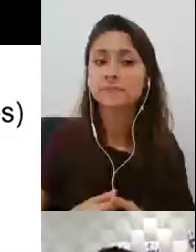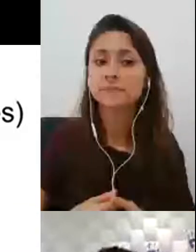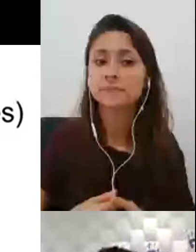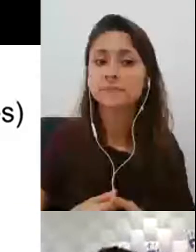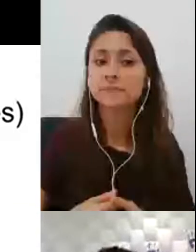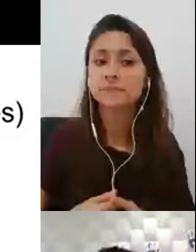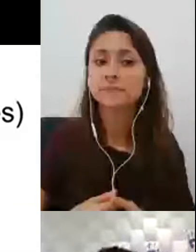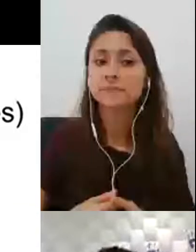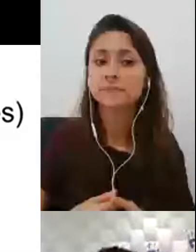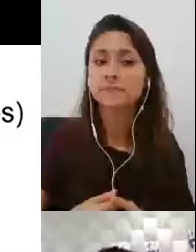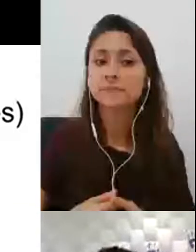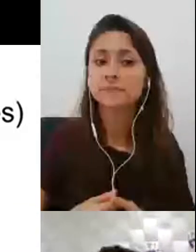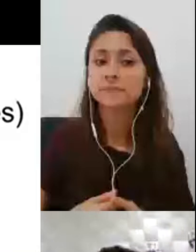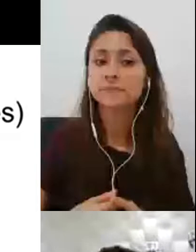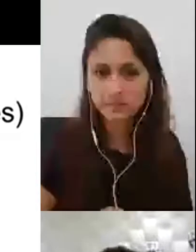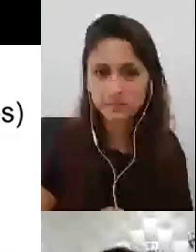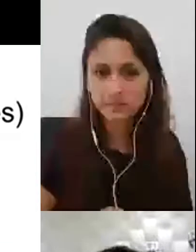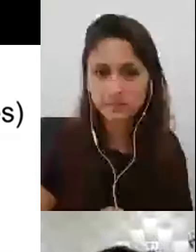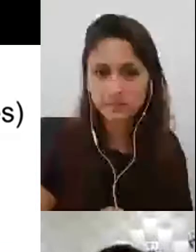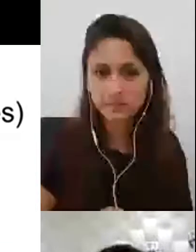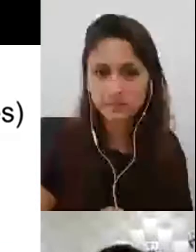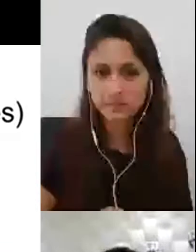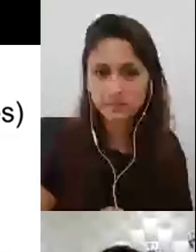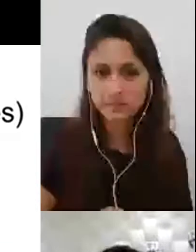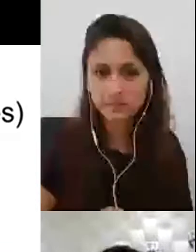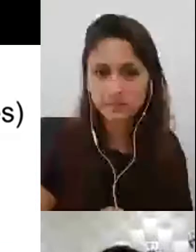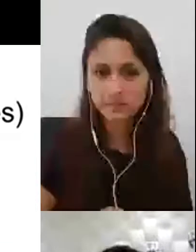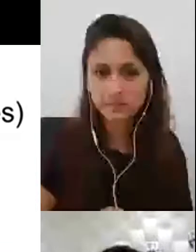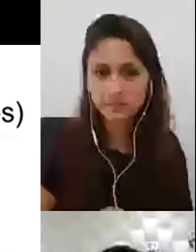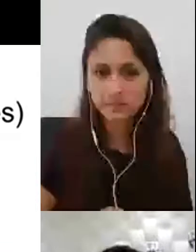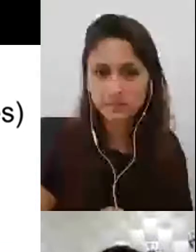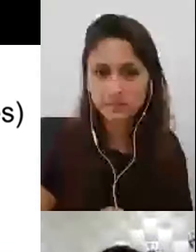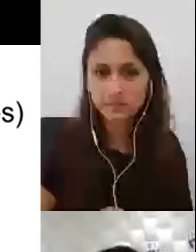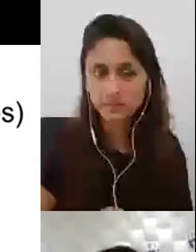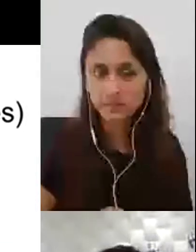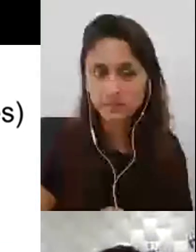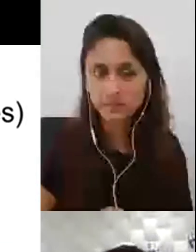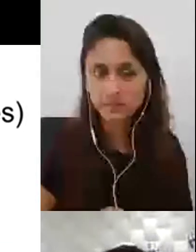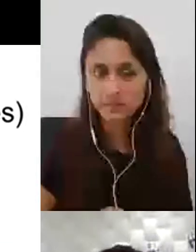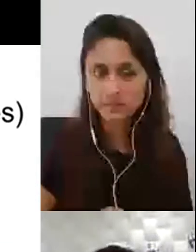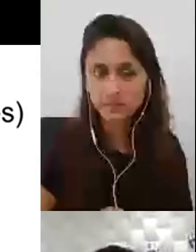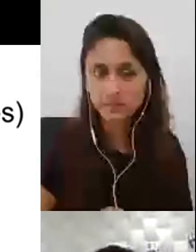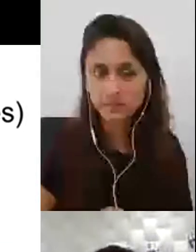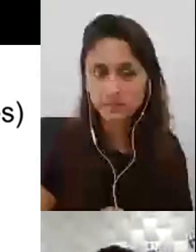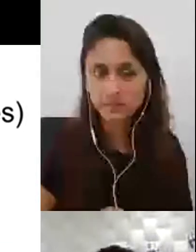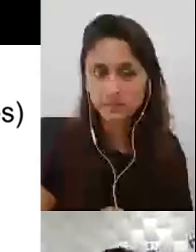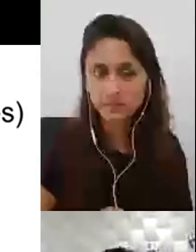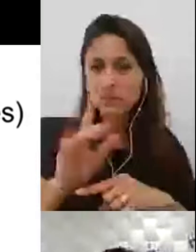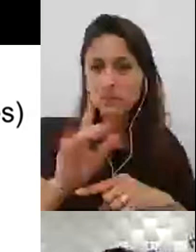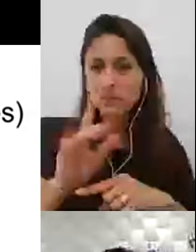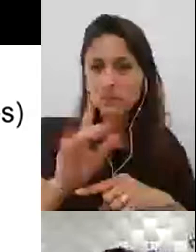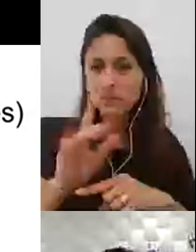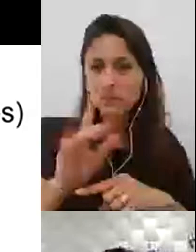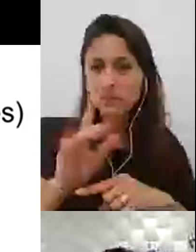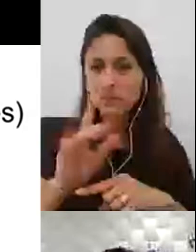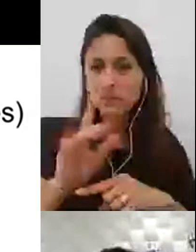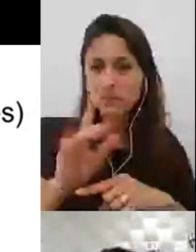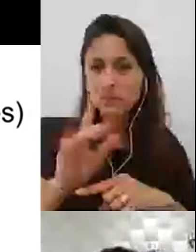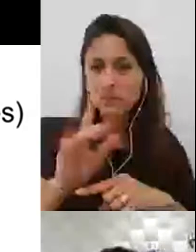forma. E aí você vai conseguindo agilizar todo o processo, seja ele de manutenção ou de engenharia, para que a gente